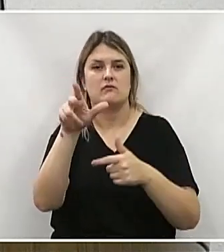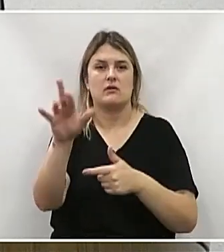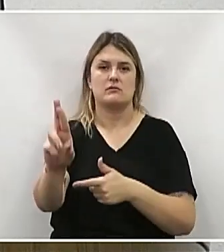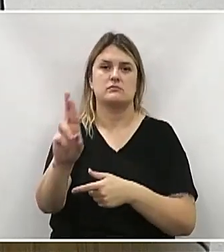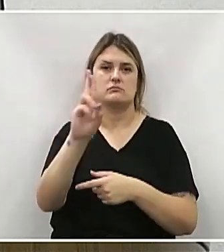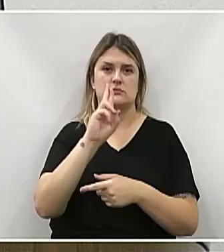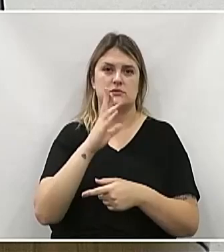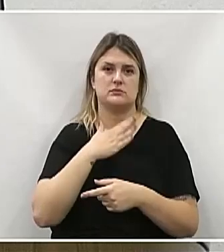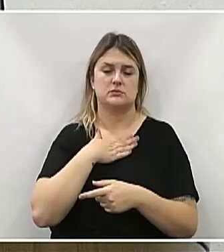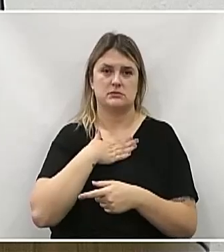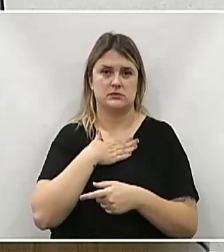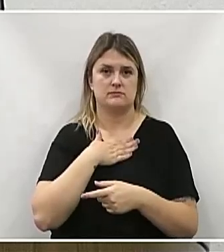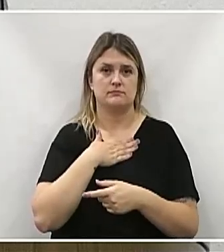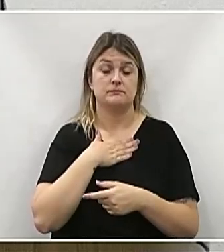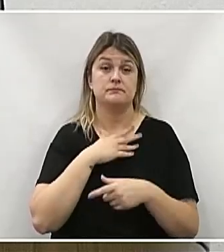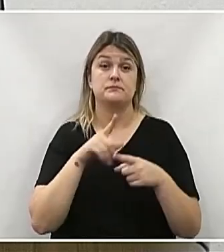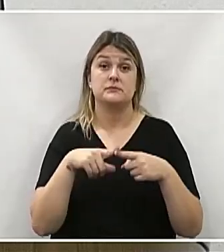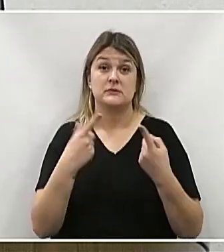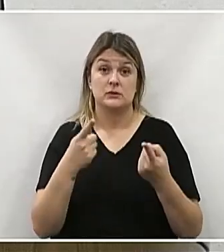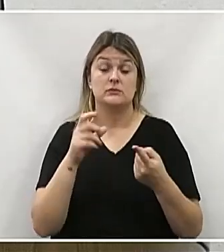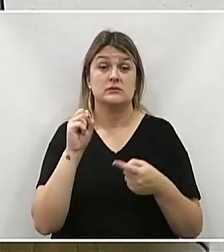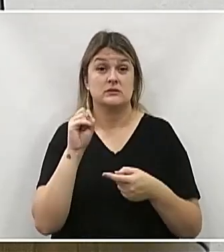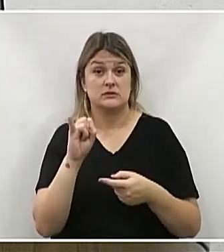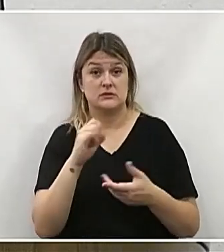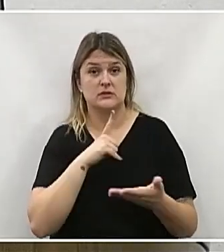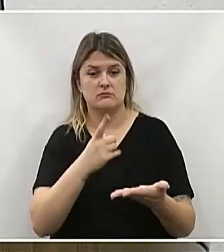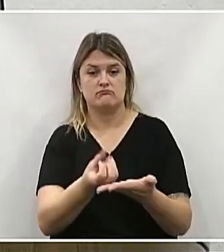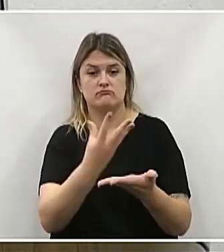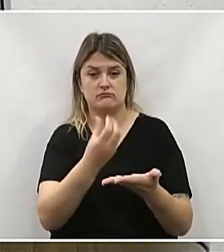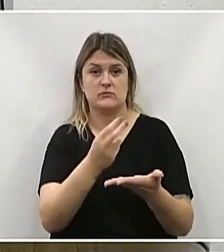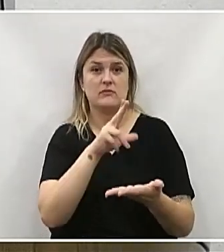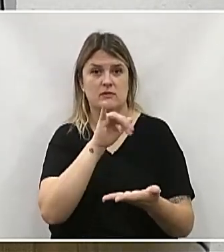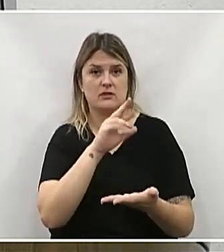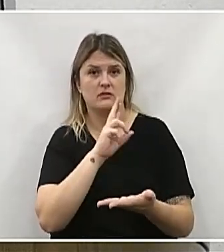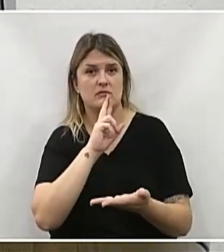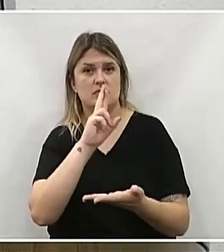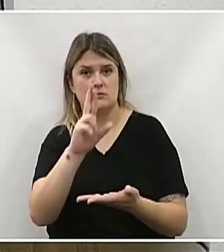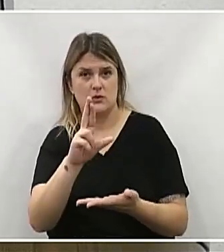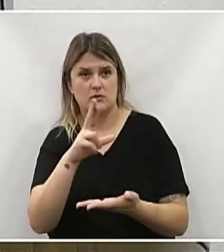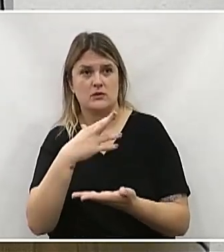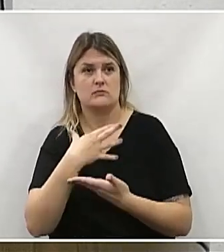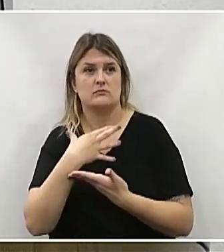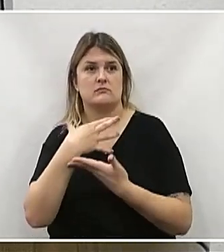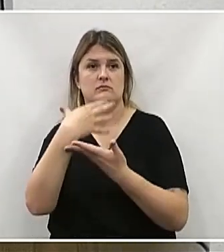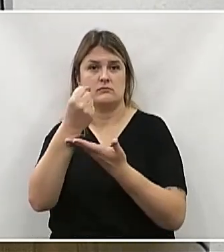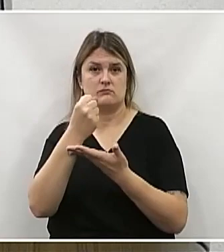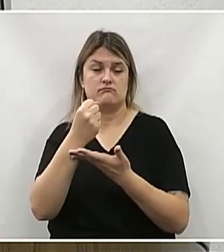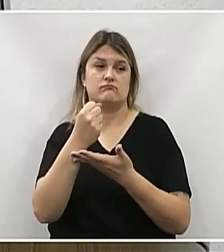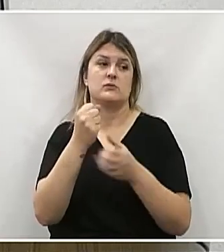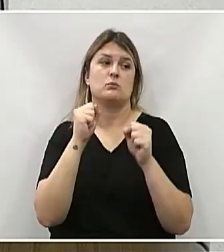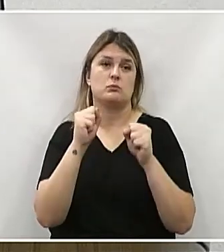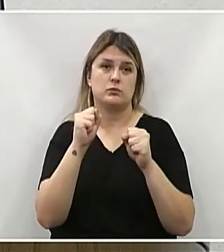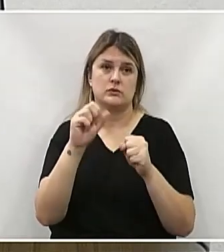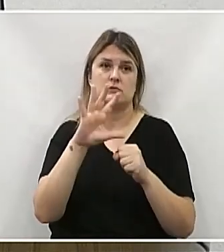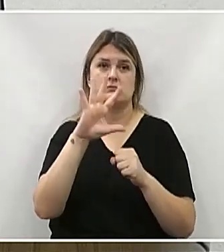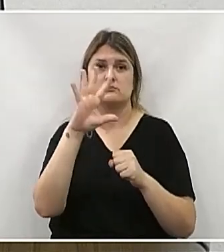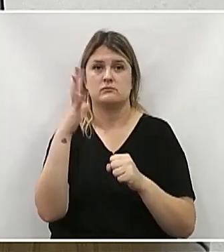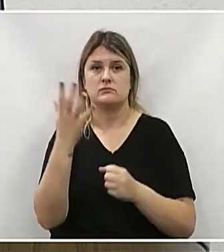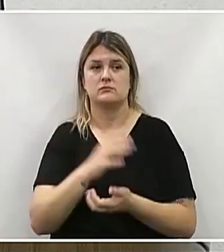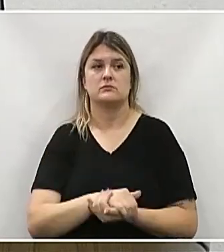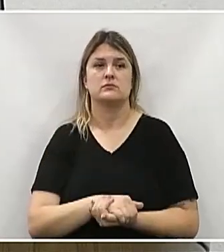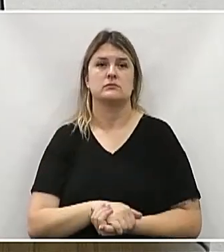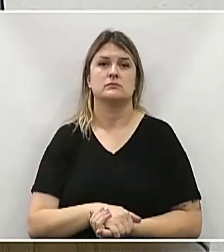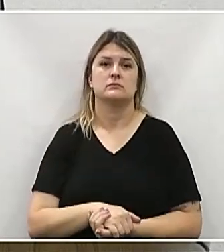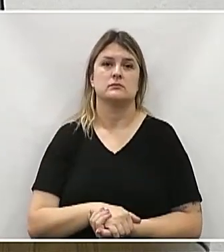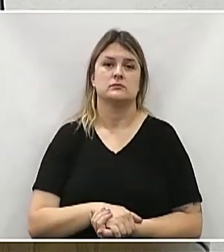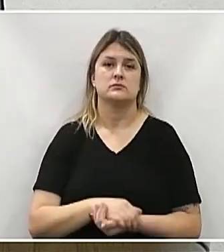resposta então se está noticiado que vai ter essa resposta no suicídio talvez ela vá por esse caminho e isso que a